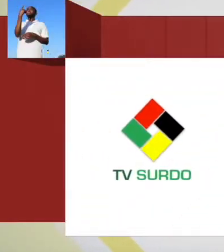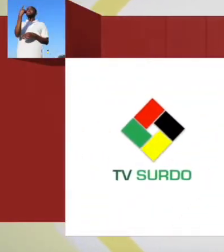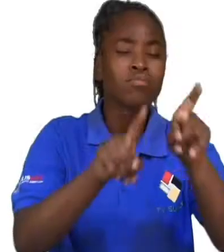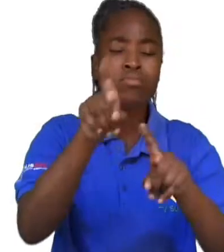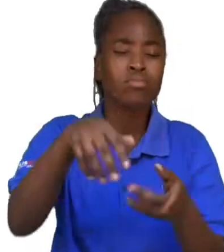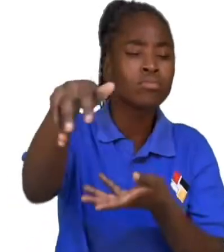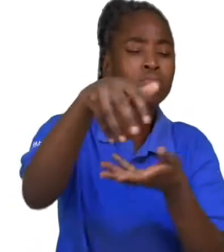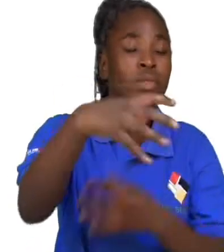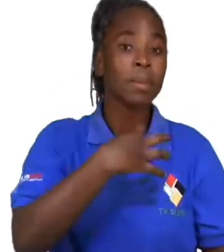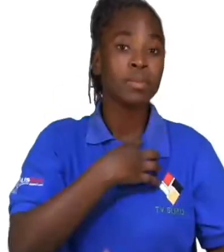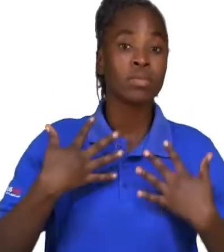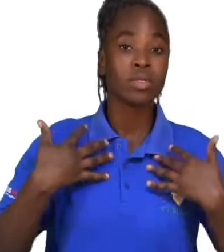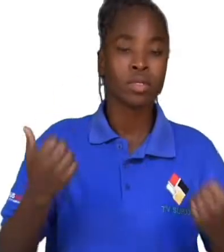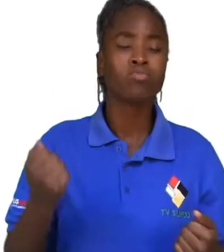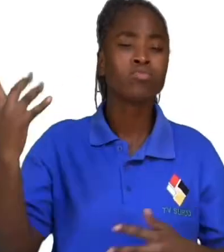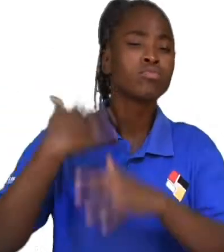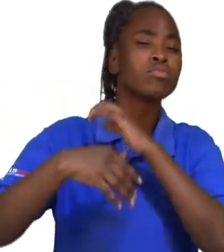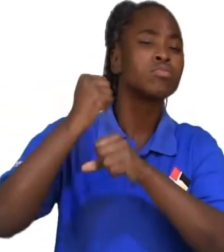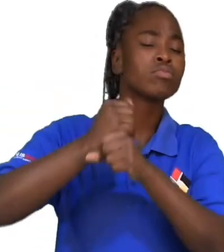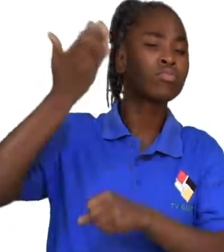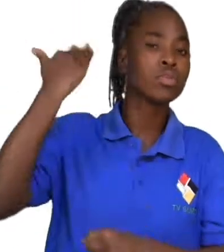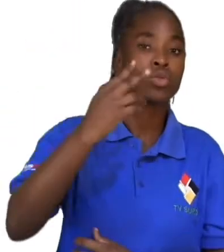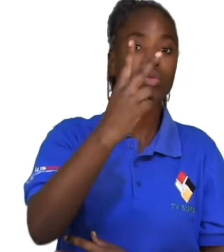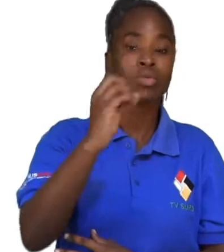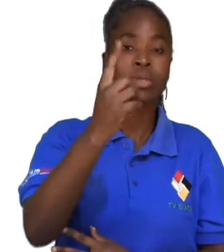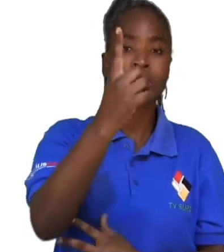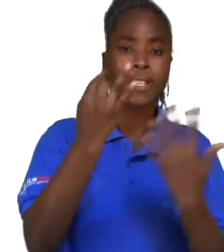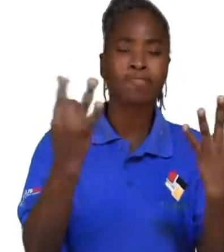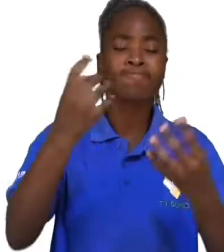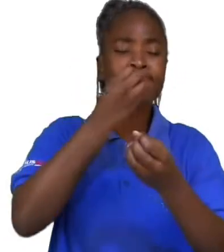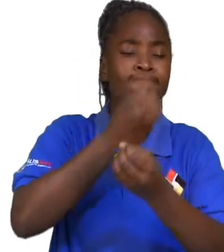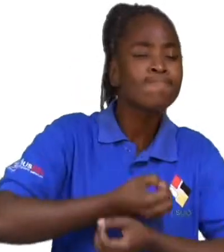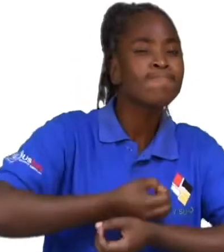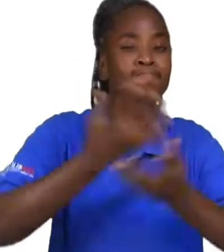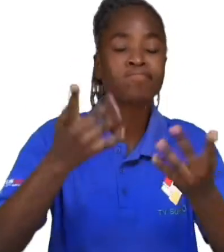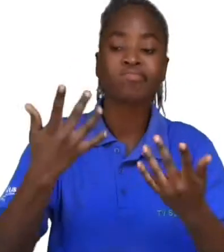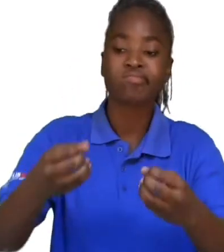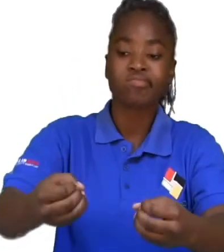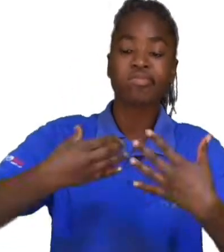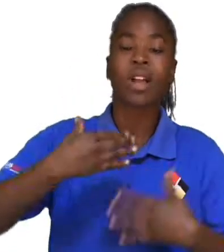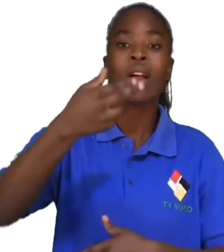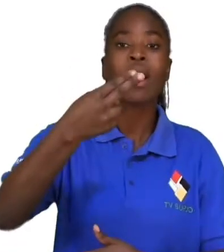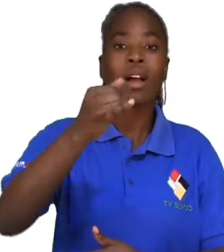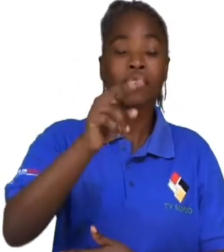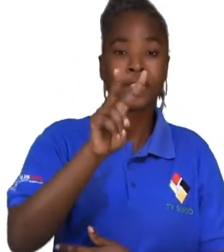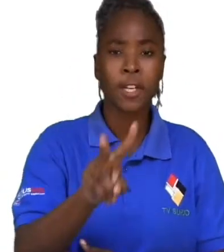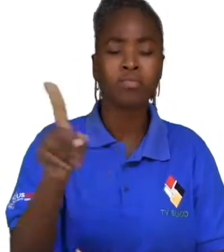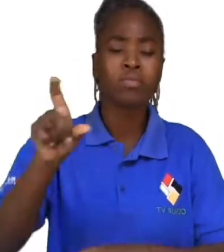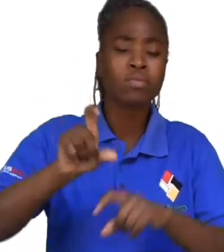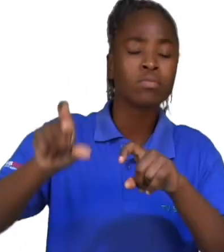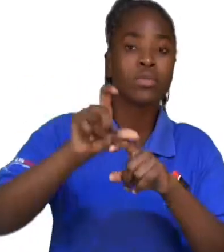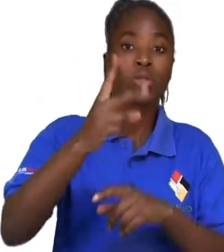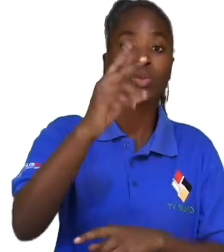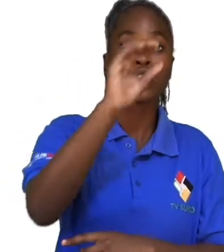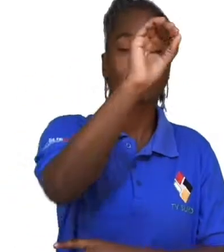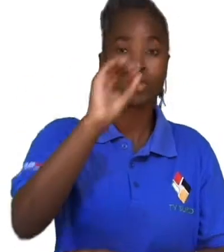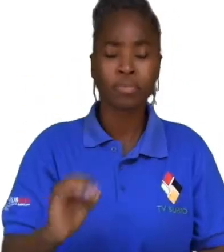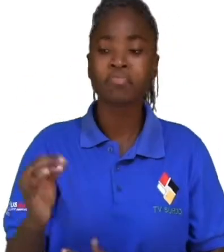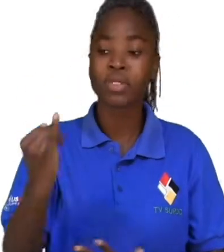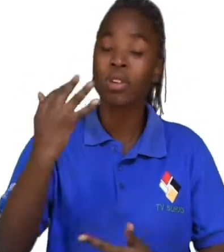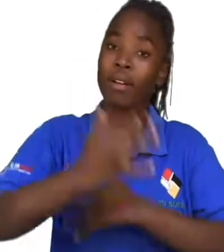O último inquérito de saúde divulgado pelo Ministério da Saúde, em 2017, indicou que o índice de prevalência do